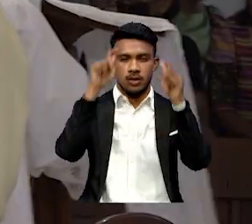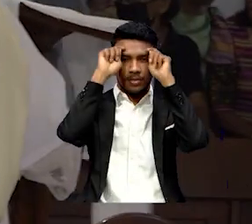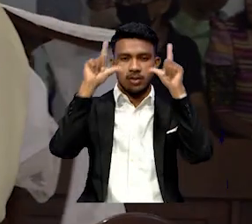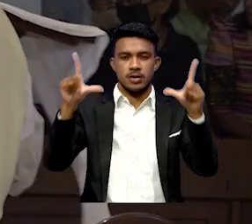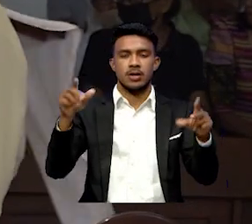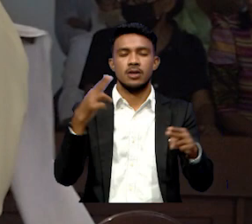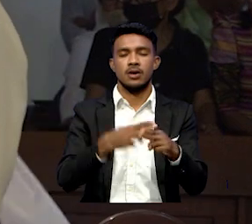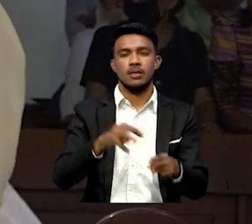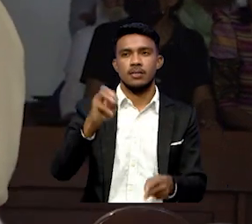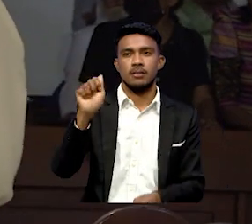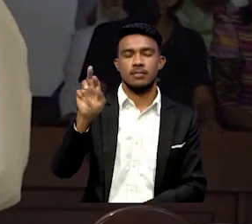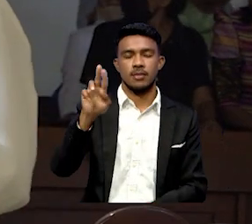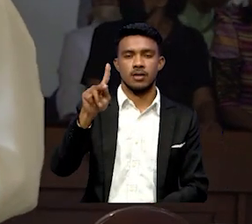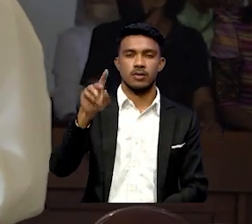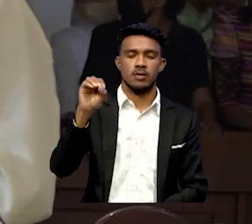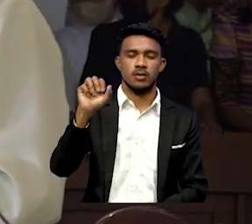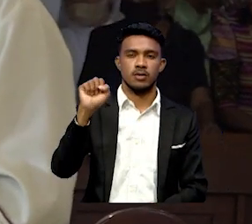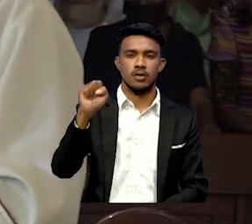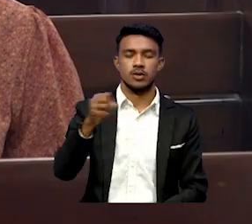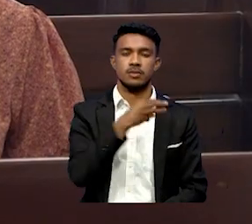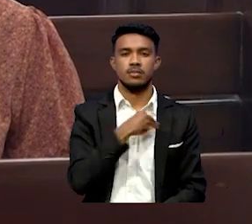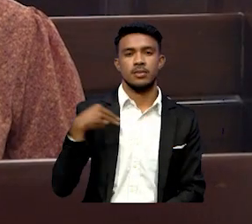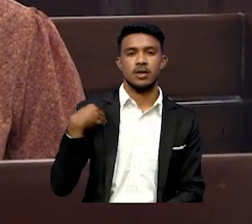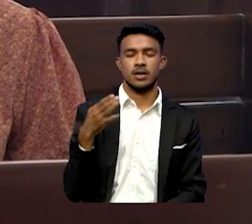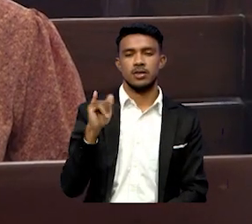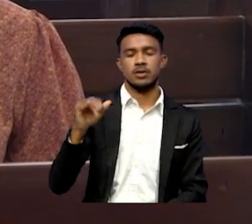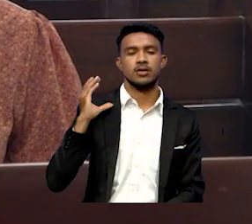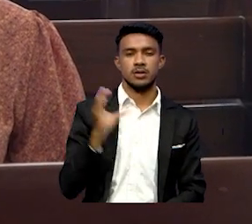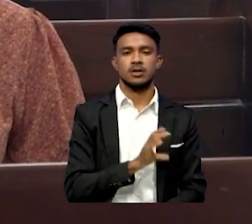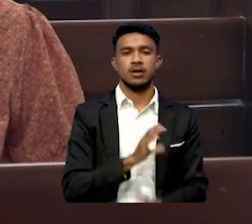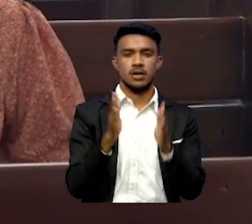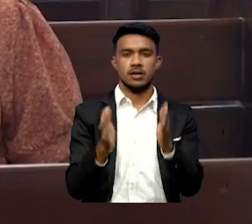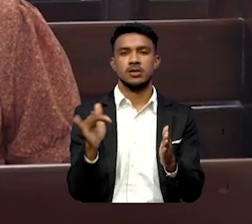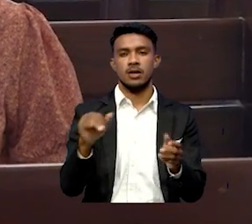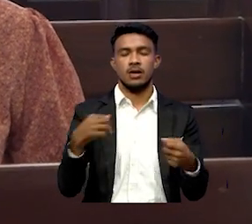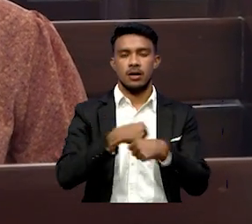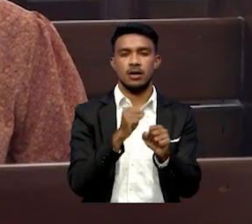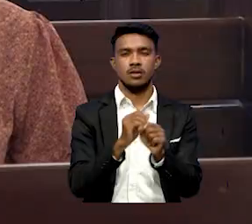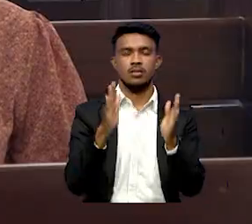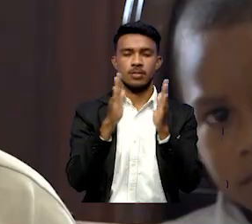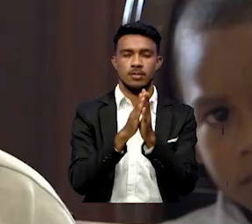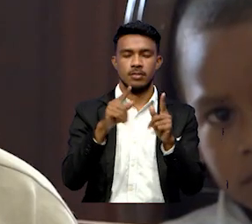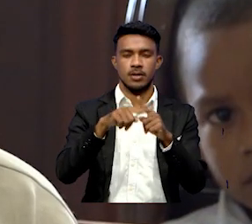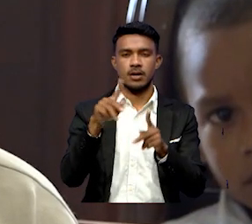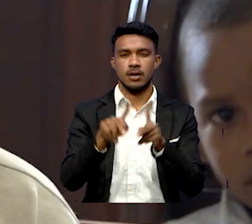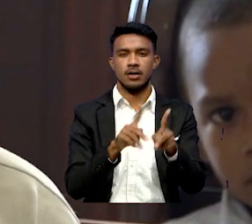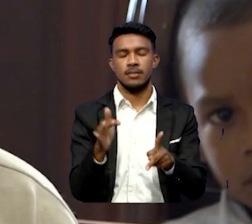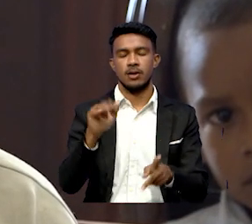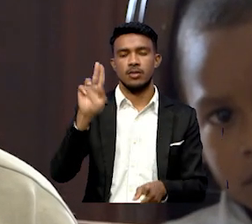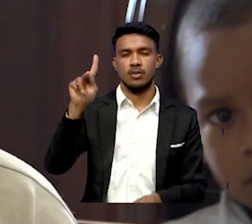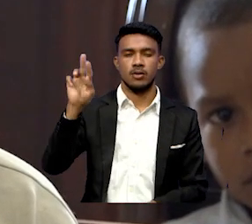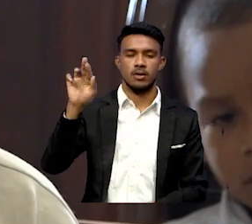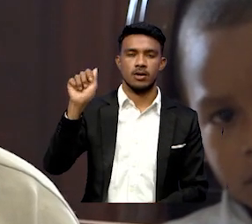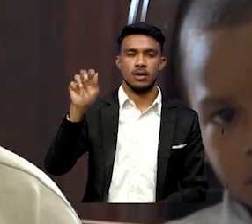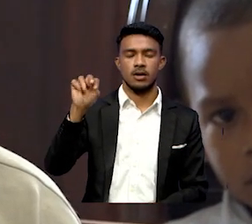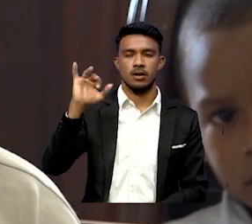Marcos Prisi, Padre, Madre Nossa Nana Sira, halau acto consagração ba povo Ucrânia, nebe continuo mores e ateros no